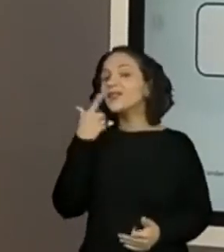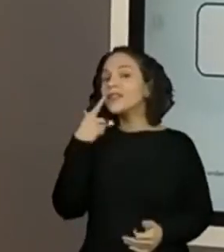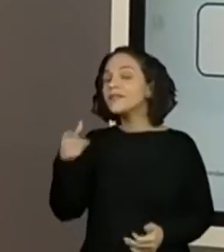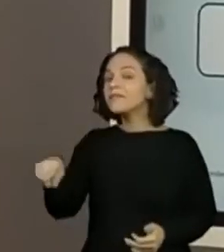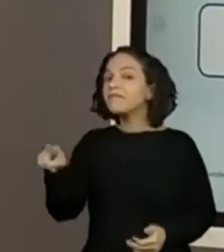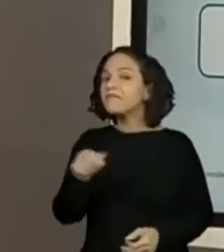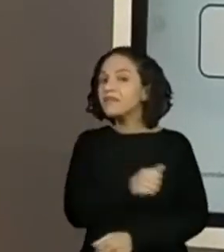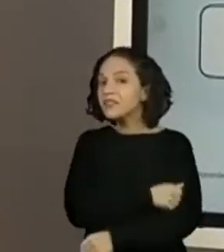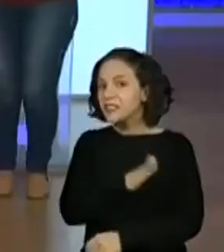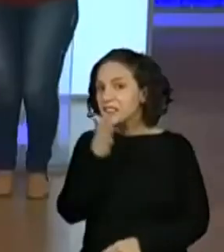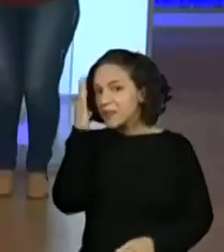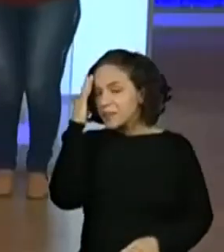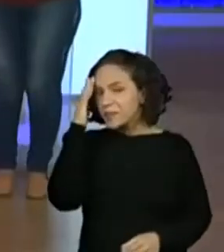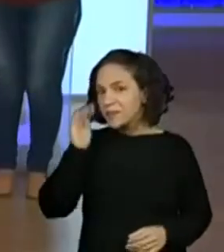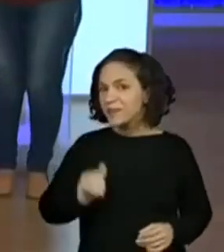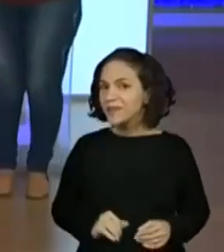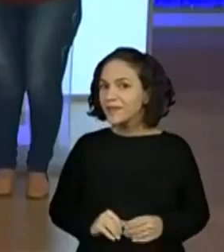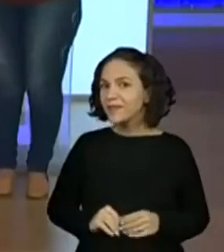sabem o que, que é?